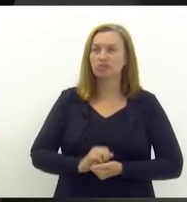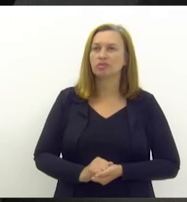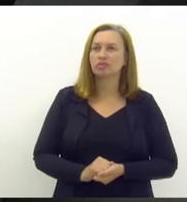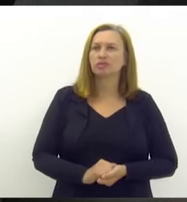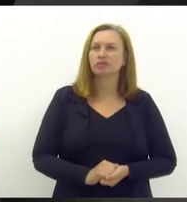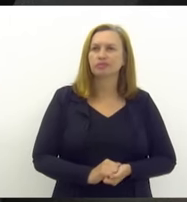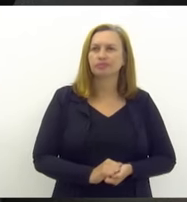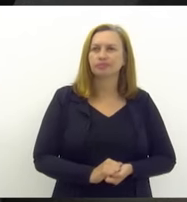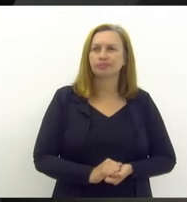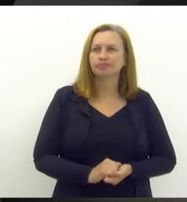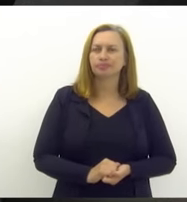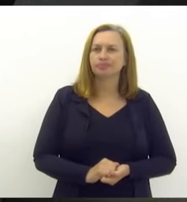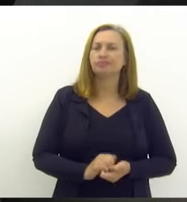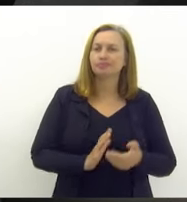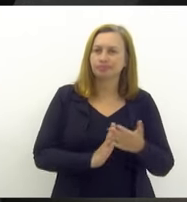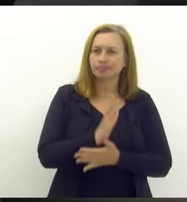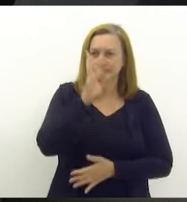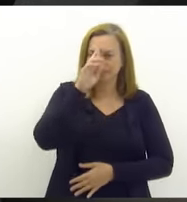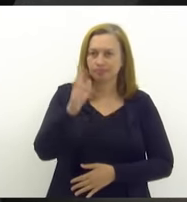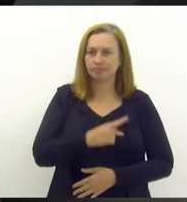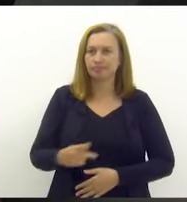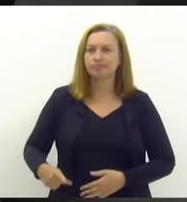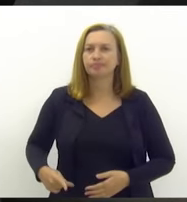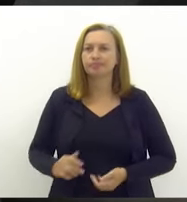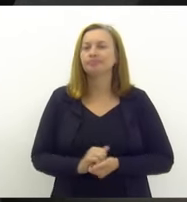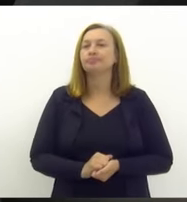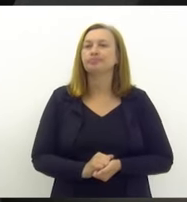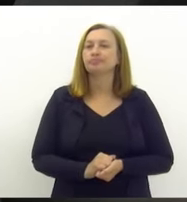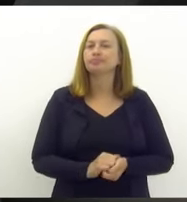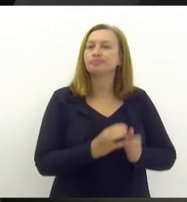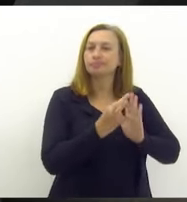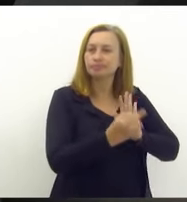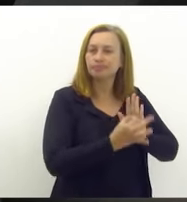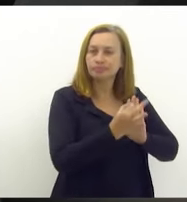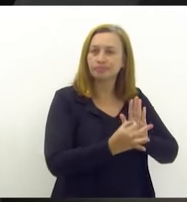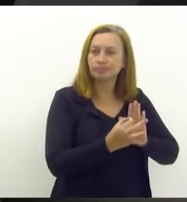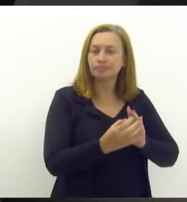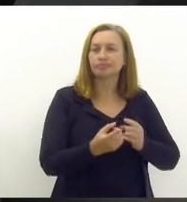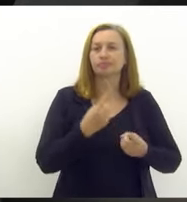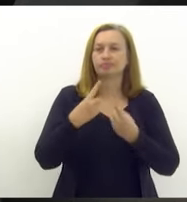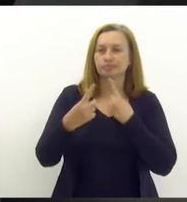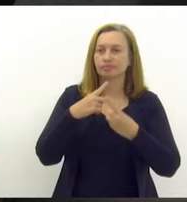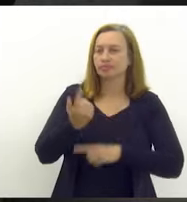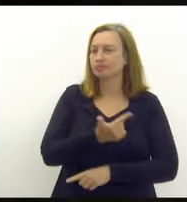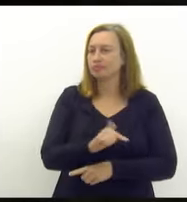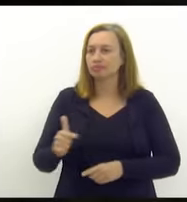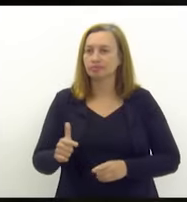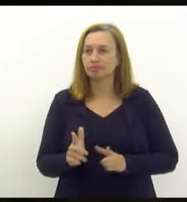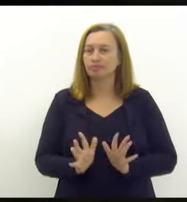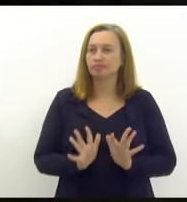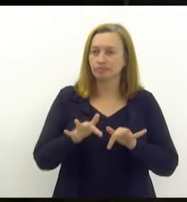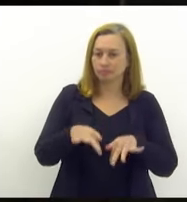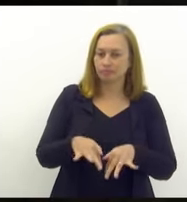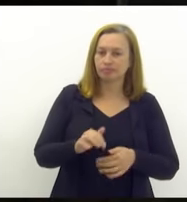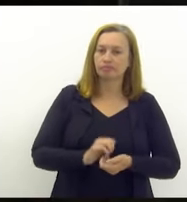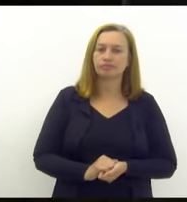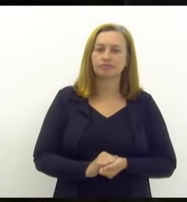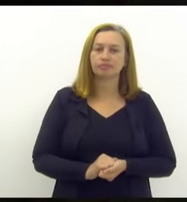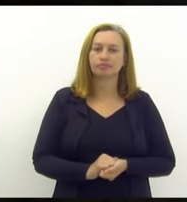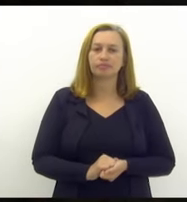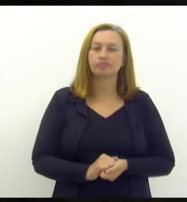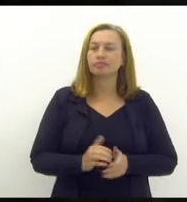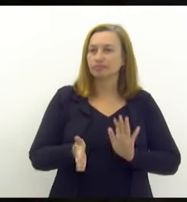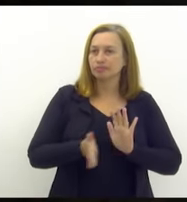Serginho favorável senhor presidente com os pareceres emitidos em discussão não havendo Quem Queira discutir encerrar a discussão